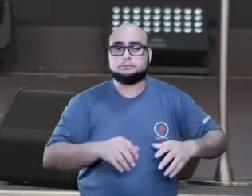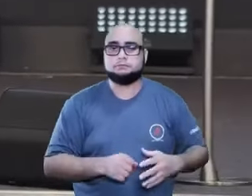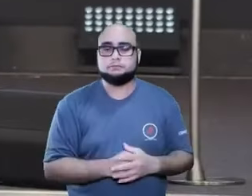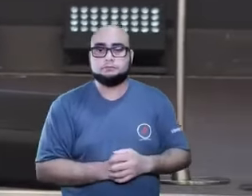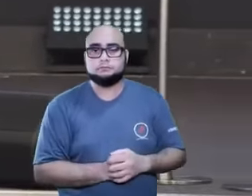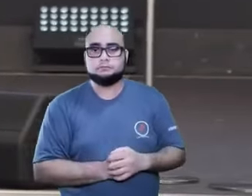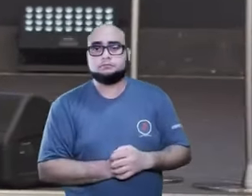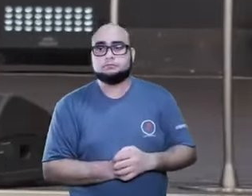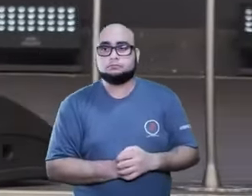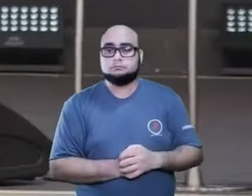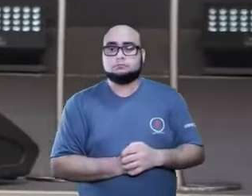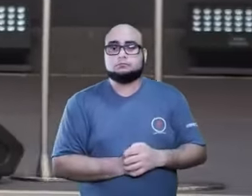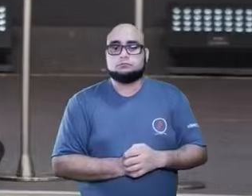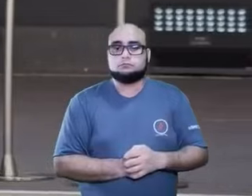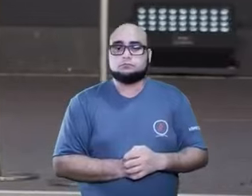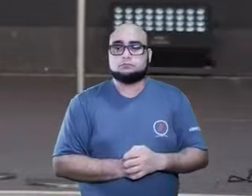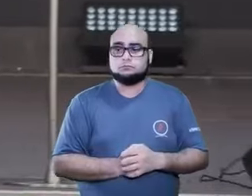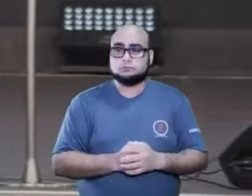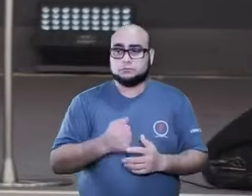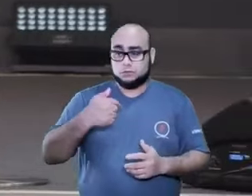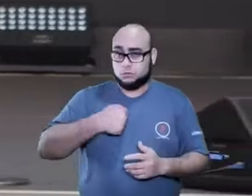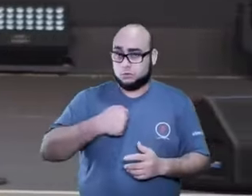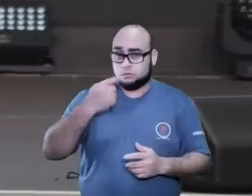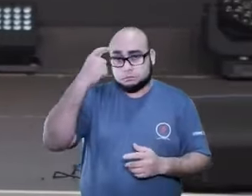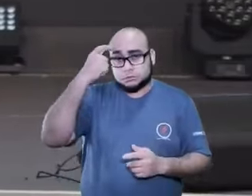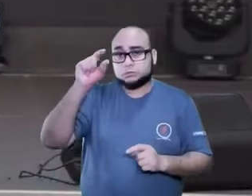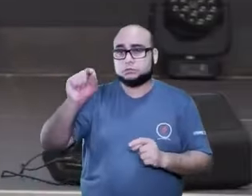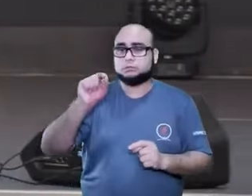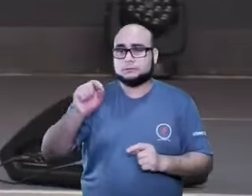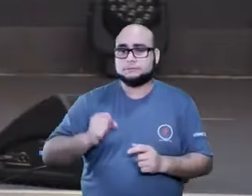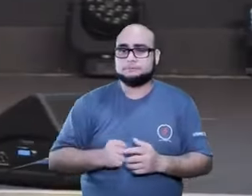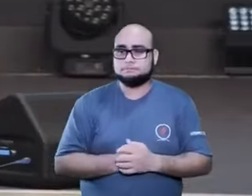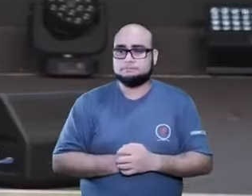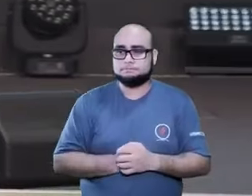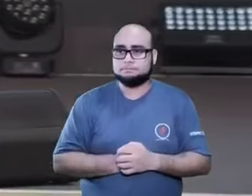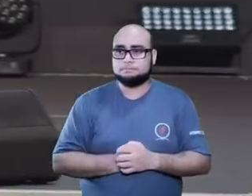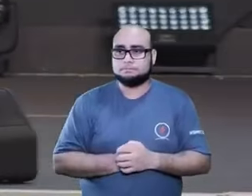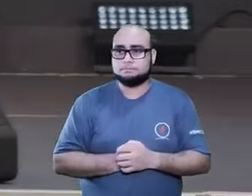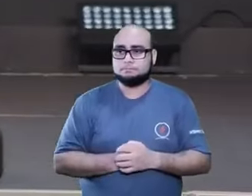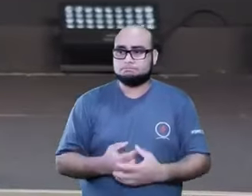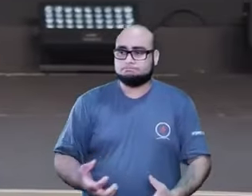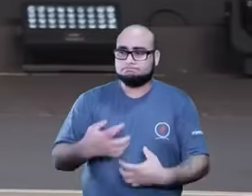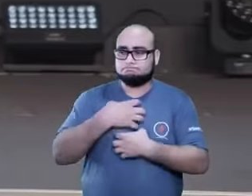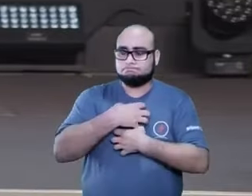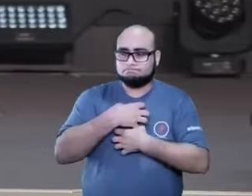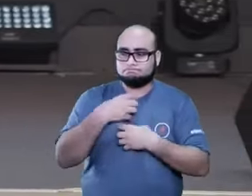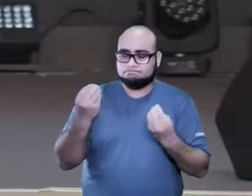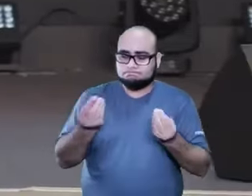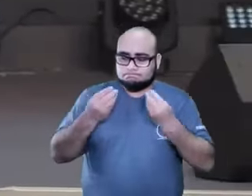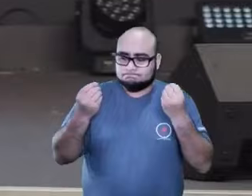Eu não tenho dentro de mim um sentimento de que